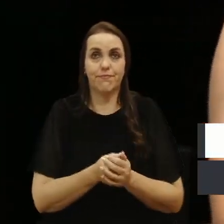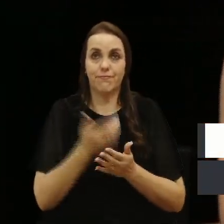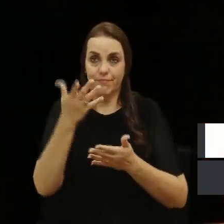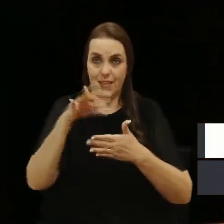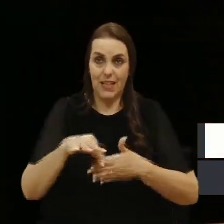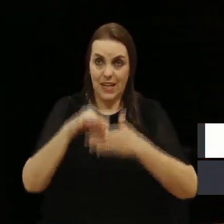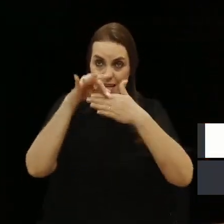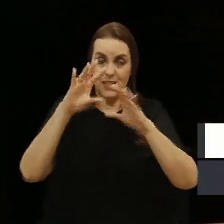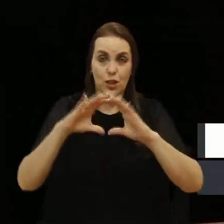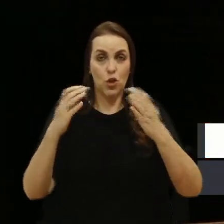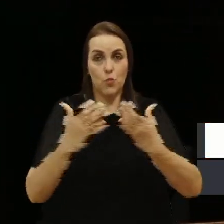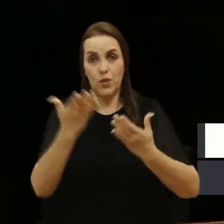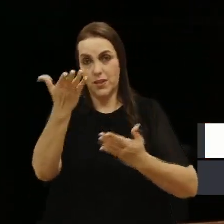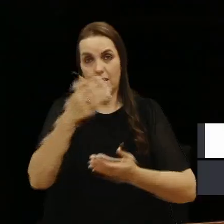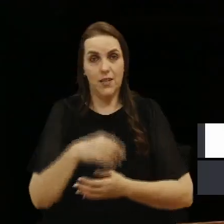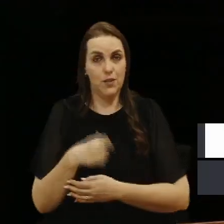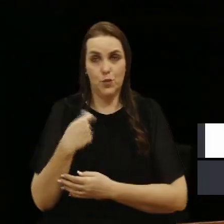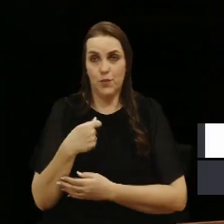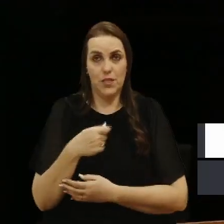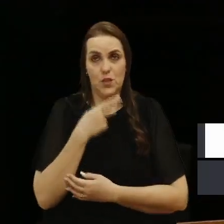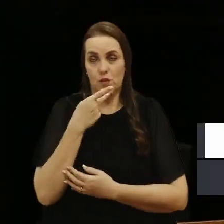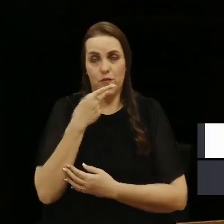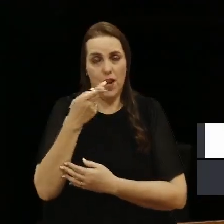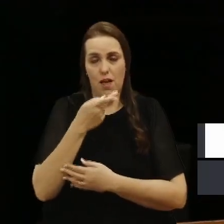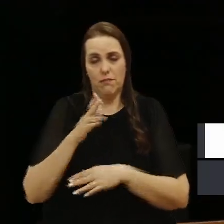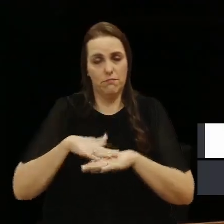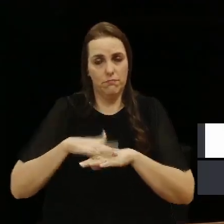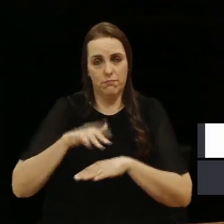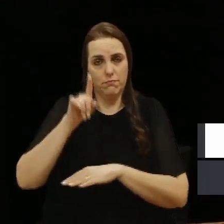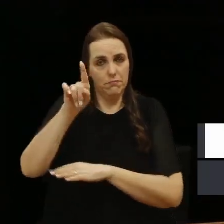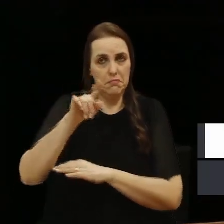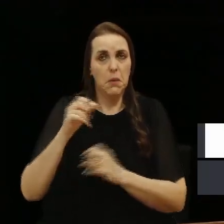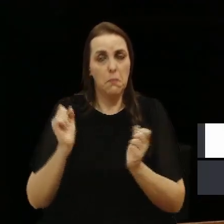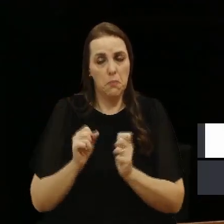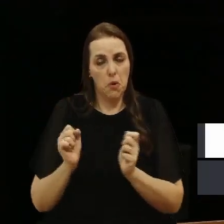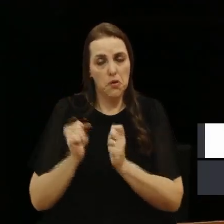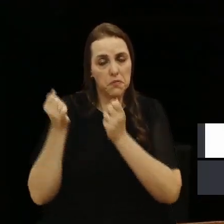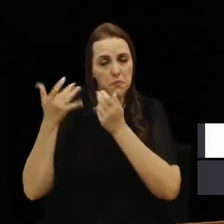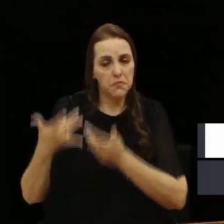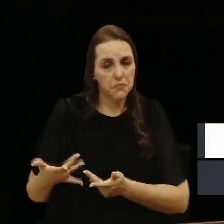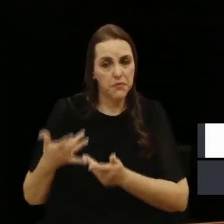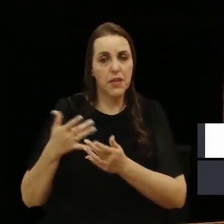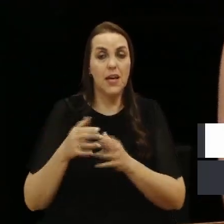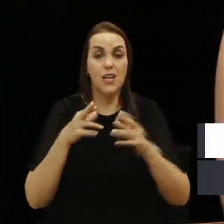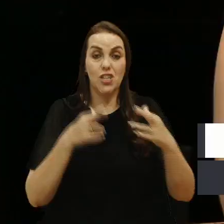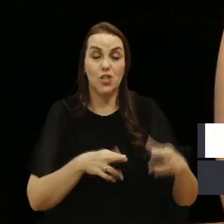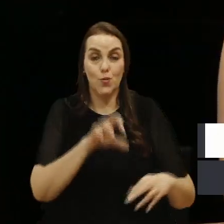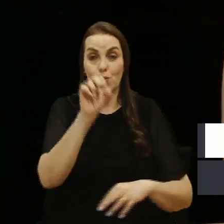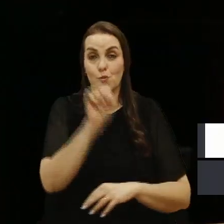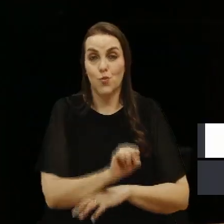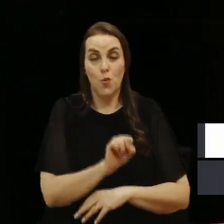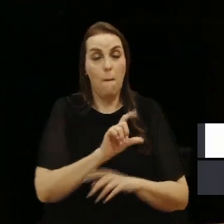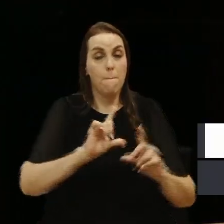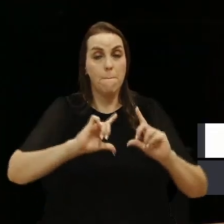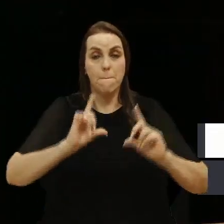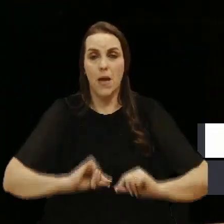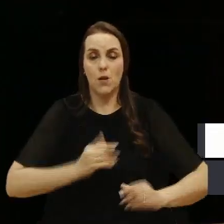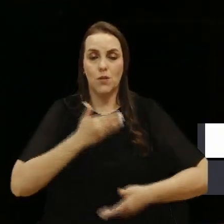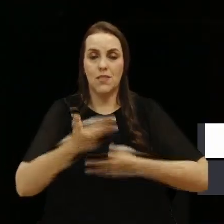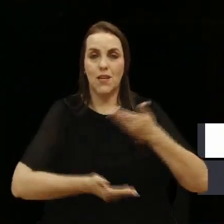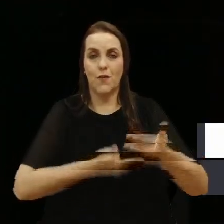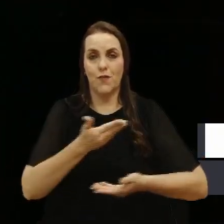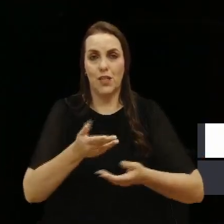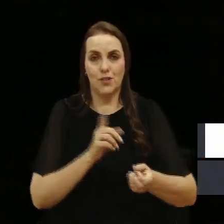comunitárias. Eu não preciso falar por elas, né? Elas podem falar muito bem. Região sul é uma das regiões que menos temos serviços da nossa